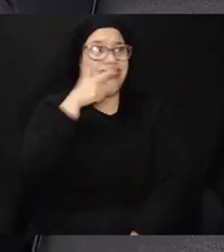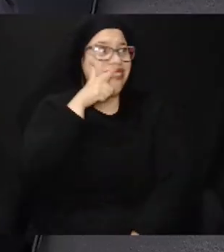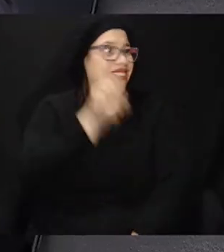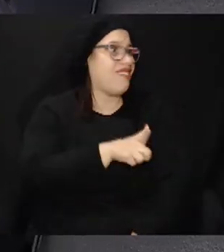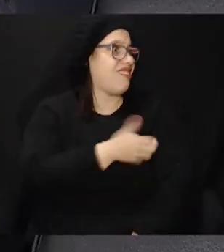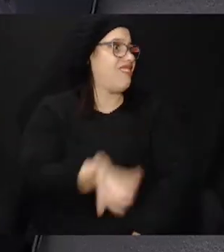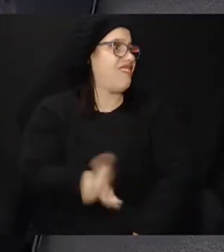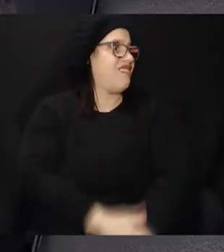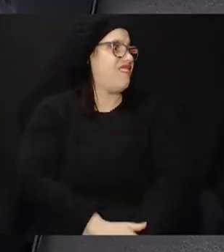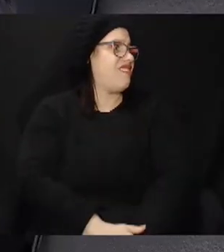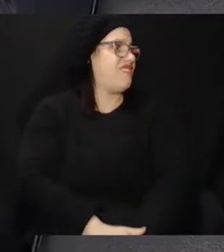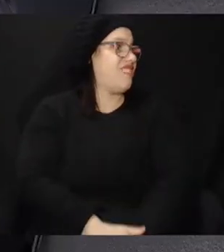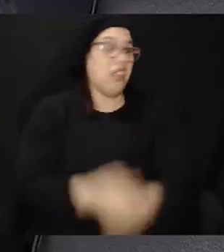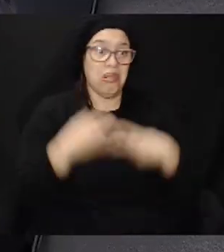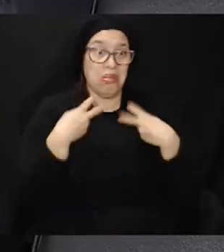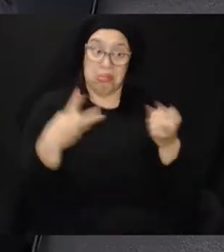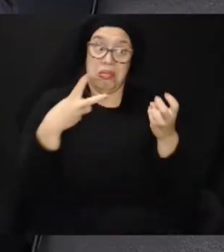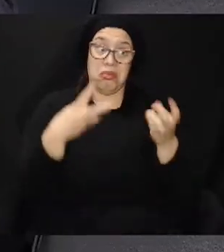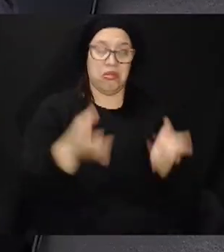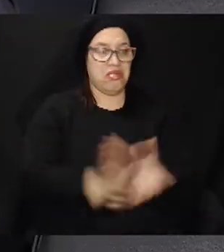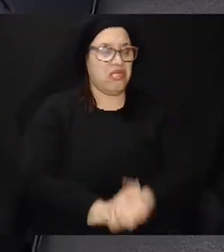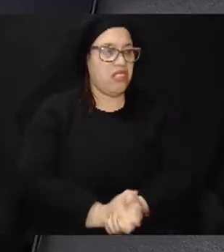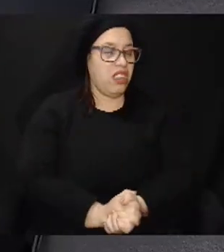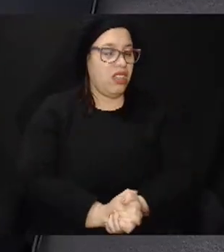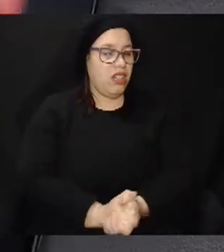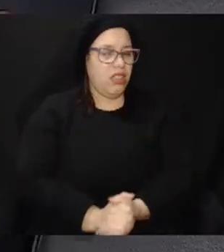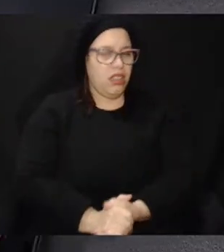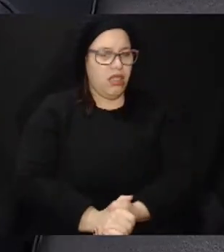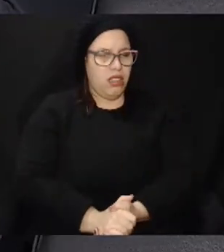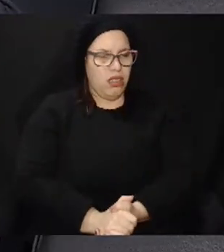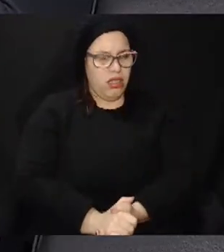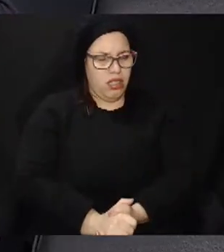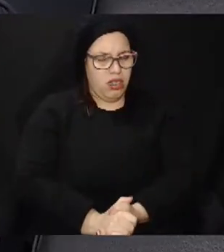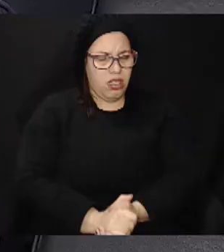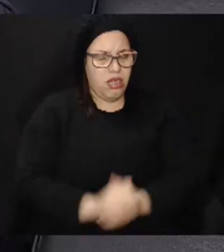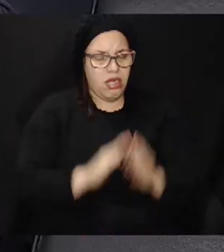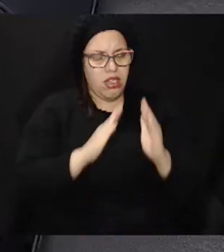são reconhecidas para morar onde você